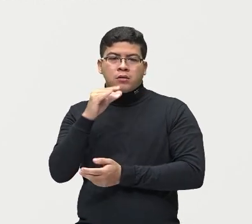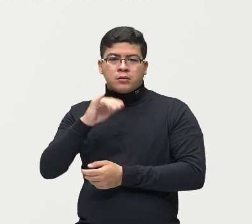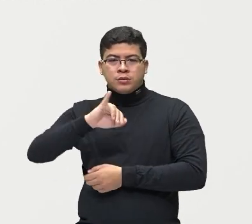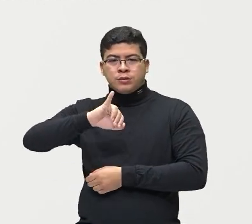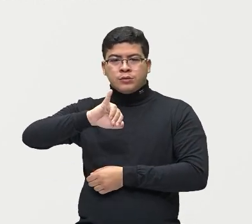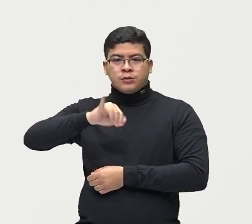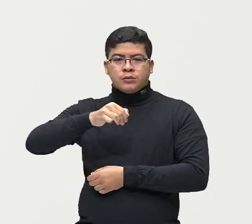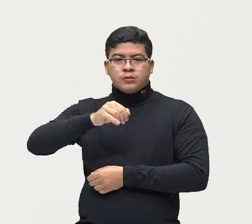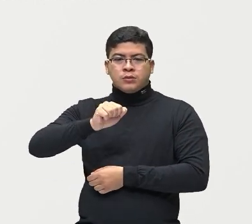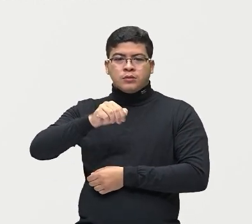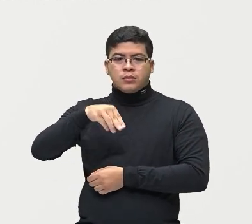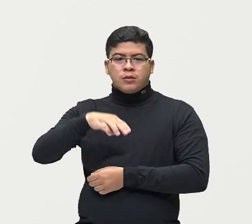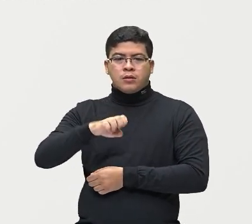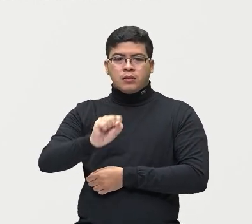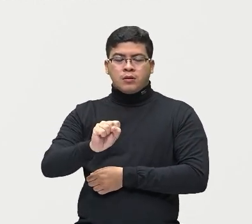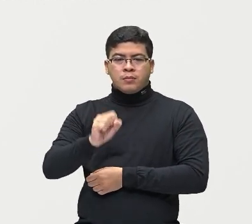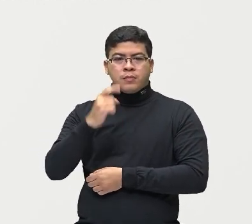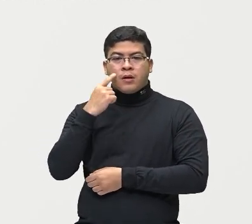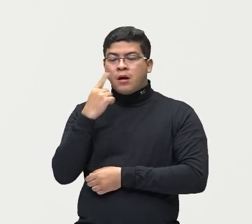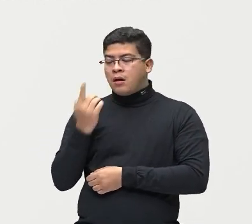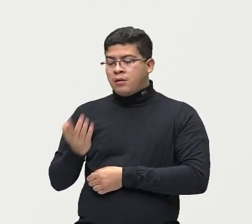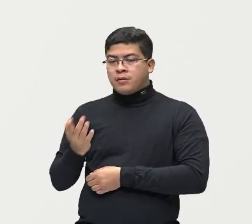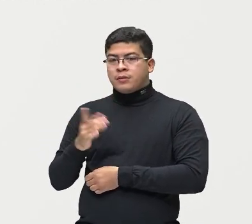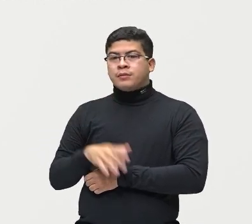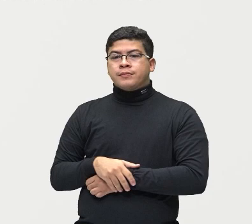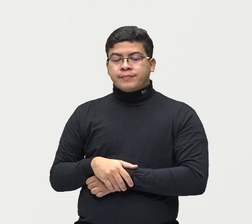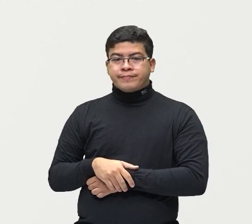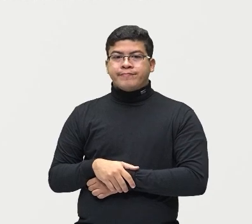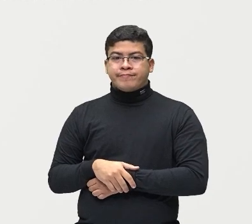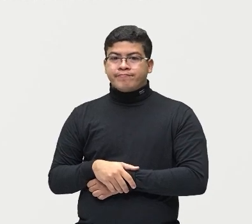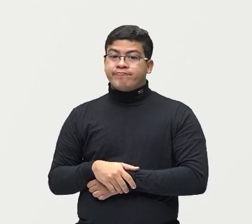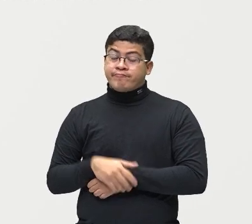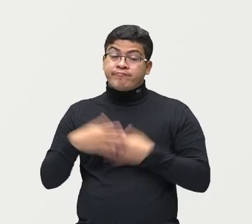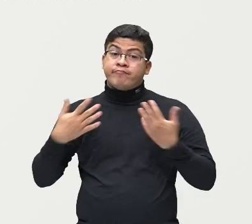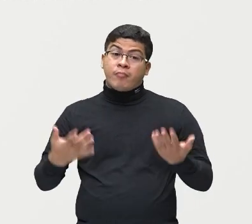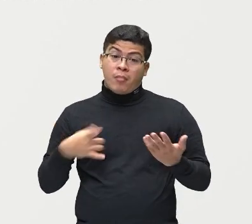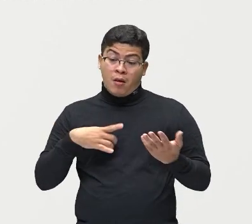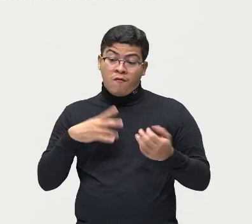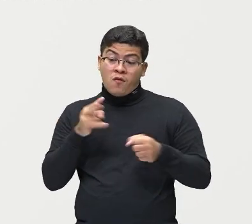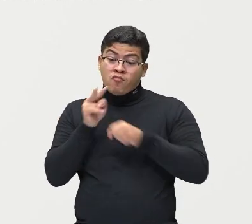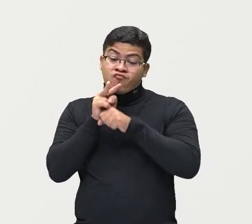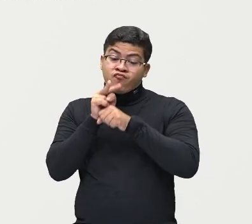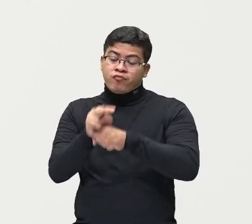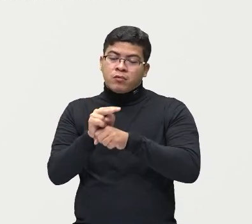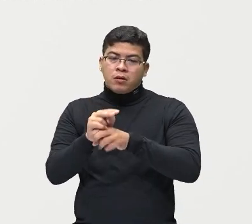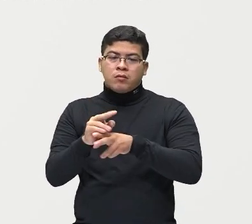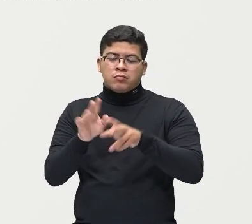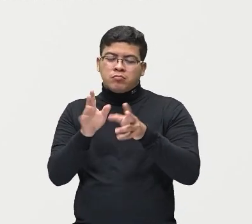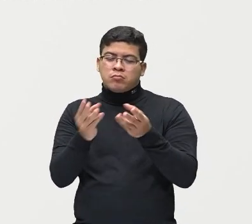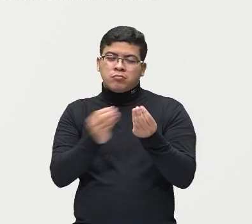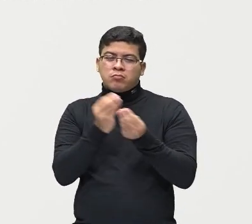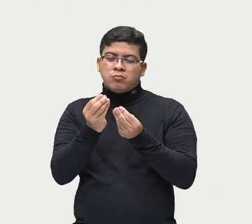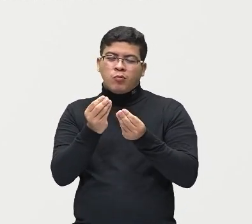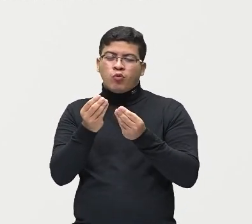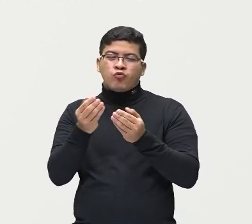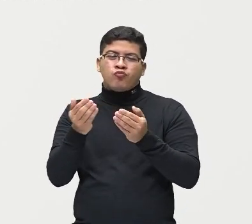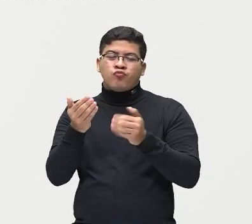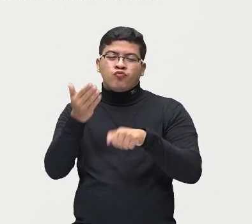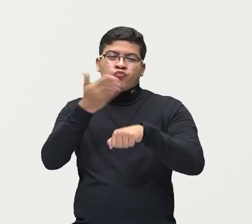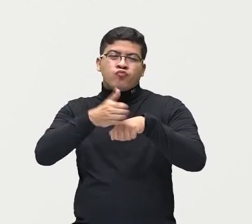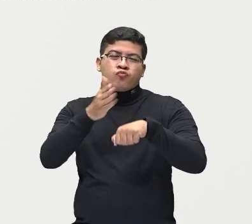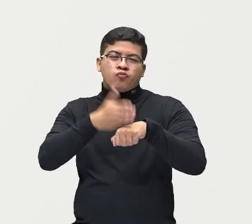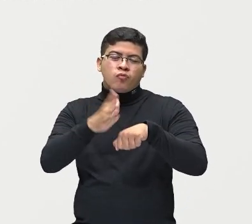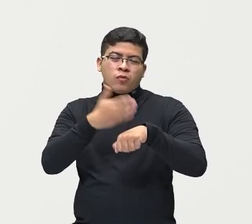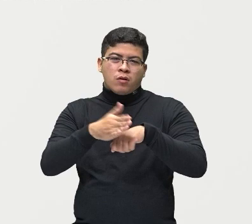Phipps, tá? Então a gente tem uma imagem que representa aí o contaminante, né, o vírus da